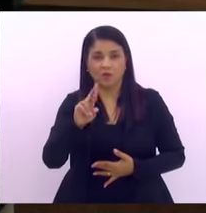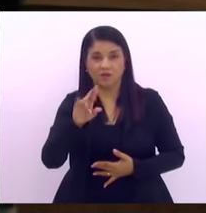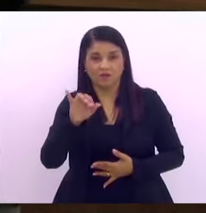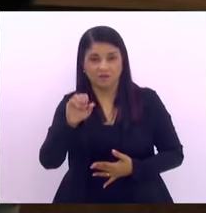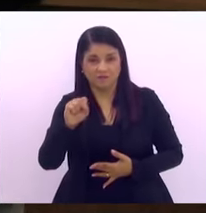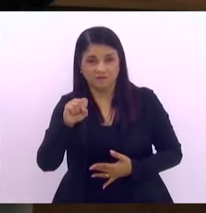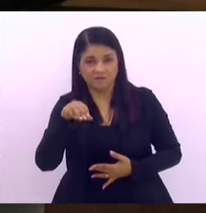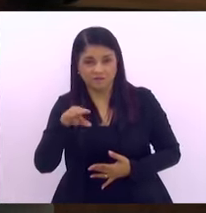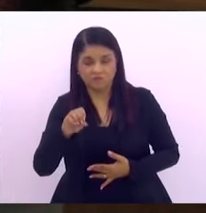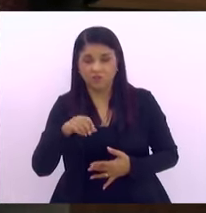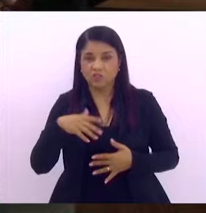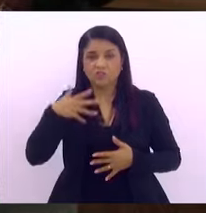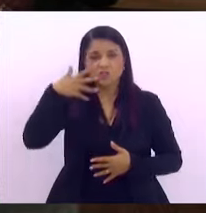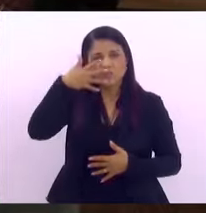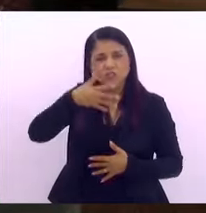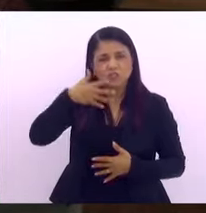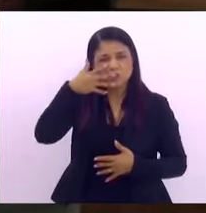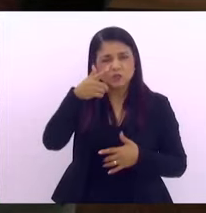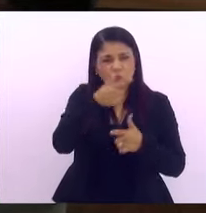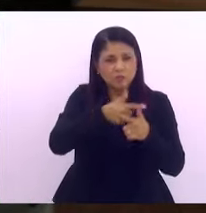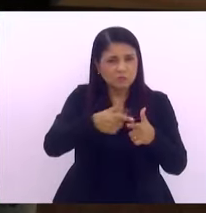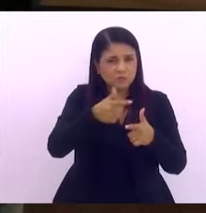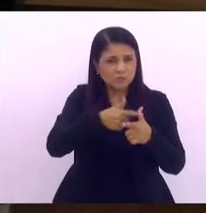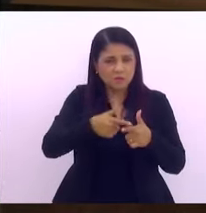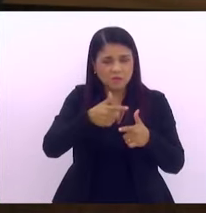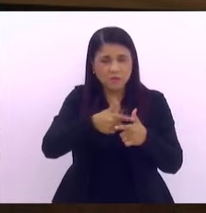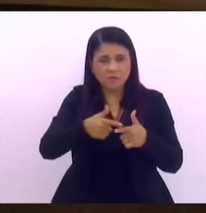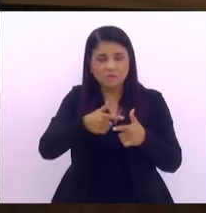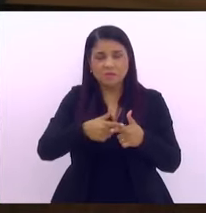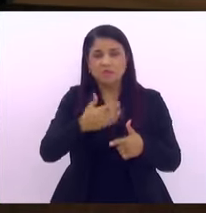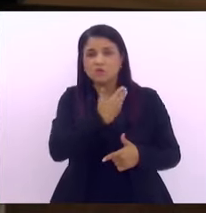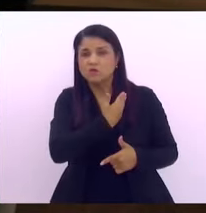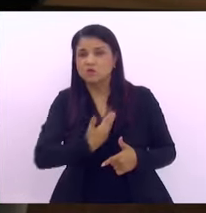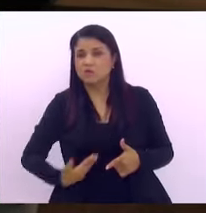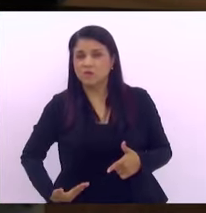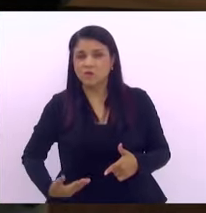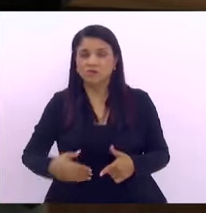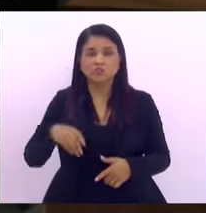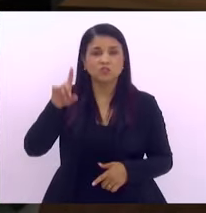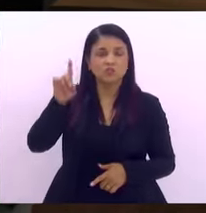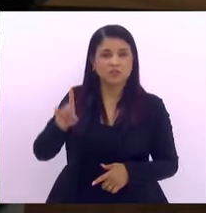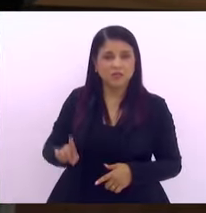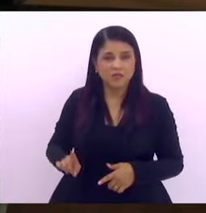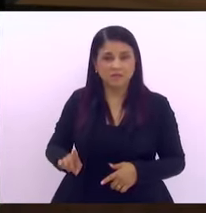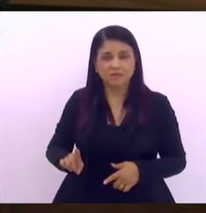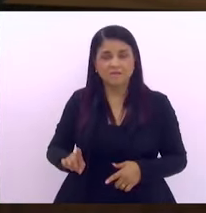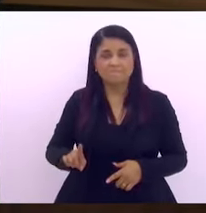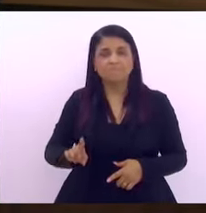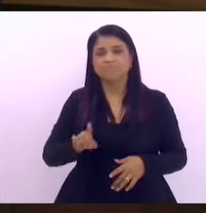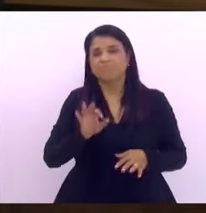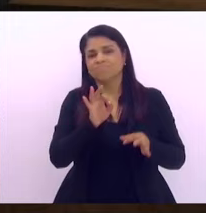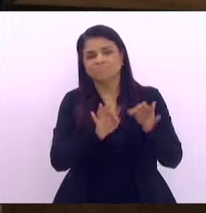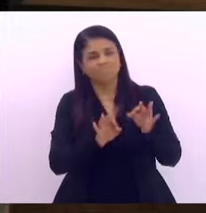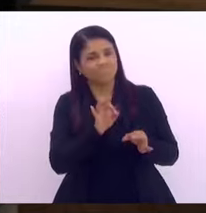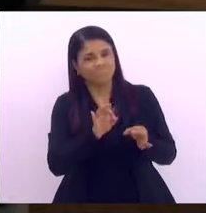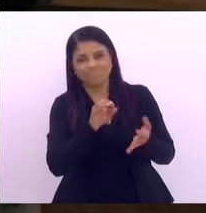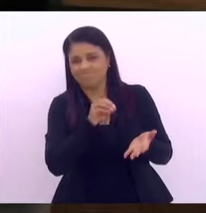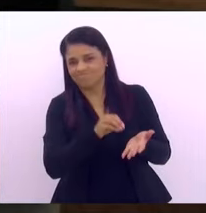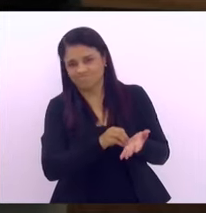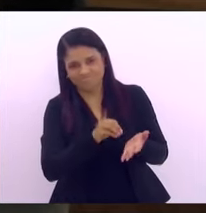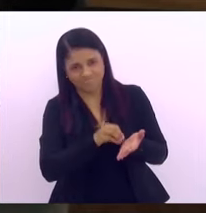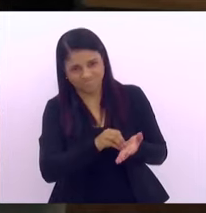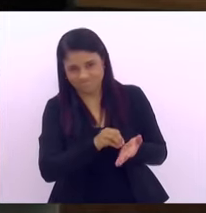discurso de todos os problemas que governos de direita fizeram em Israel justificar o que não é